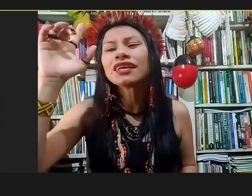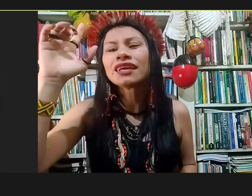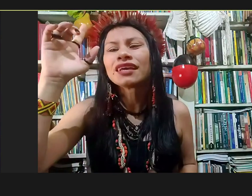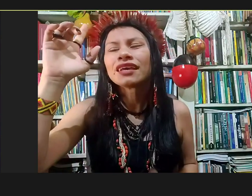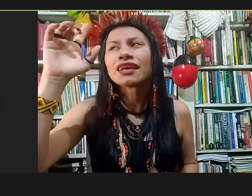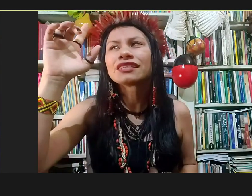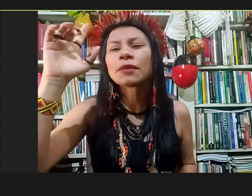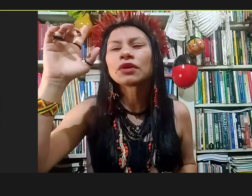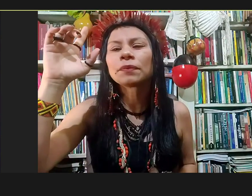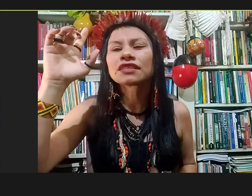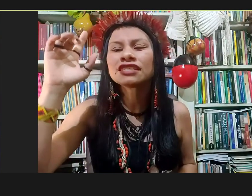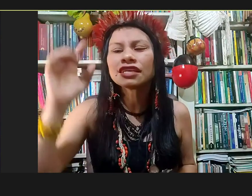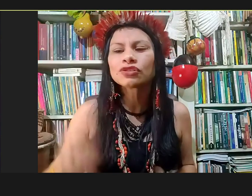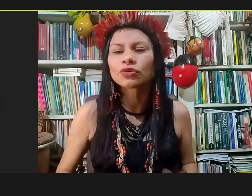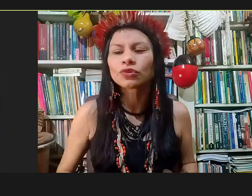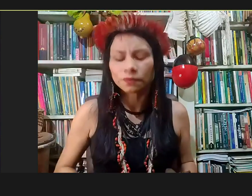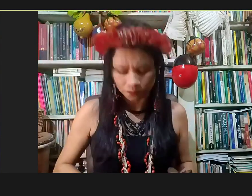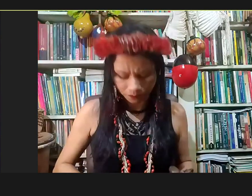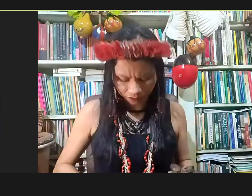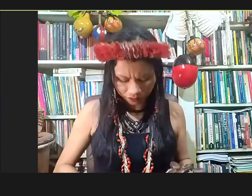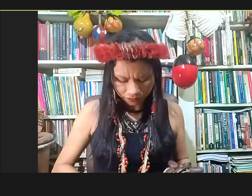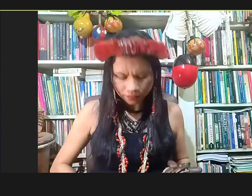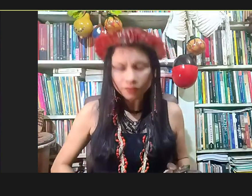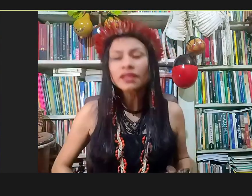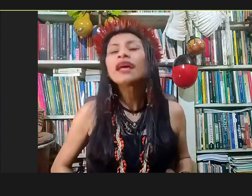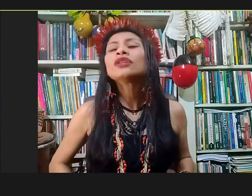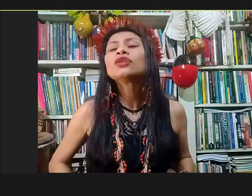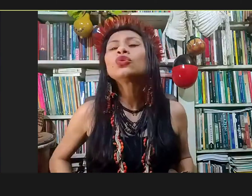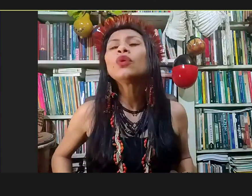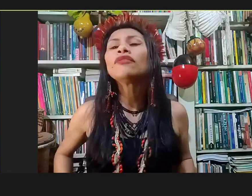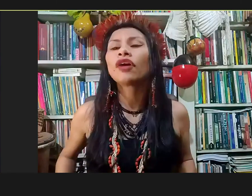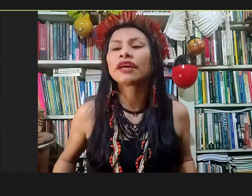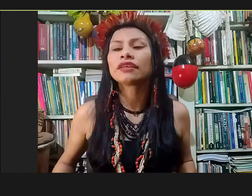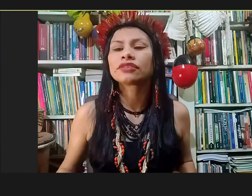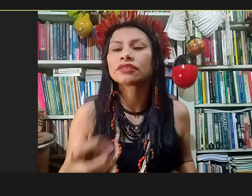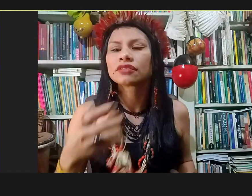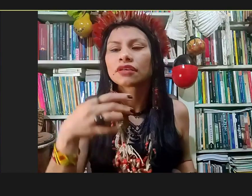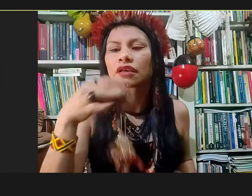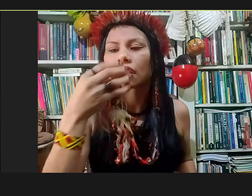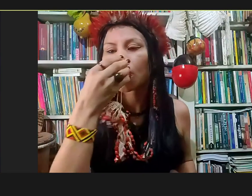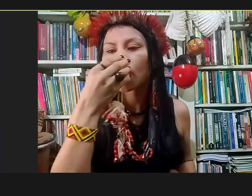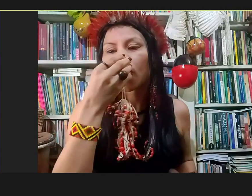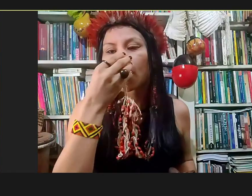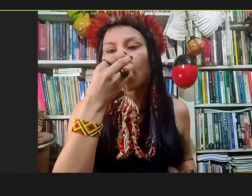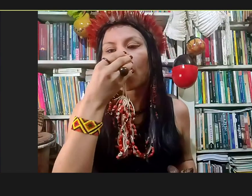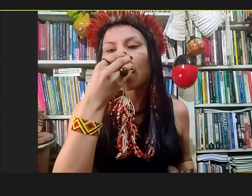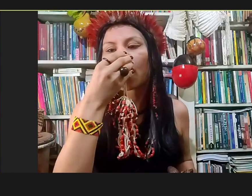ti, recebo o que preciso. Tua voz.